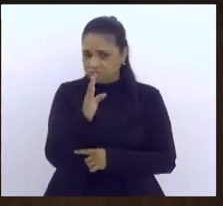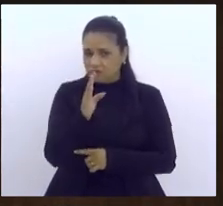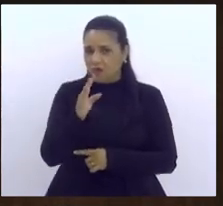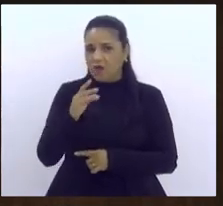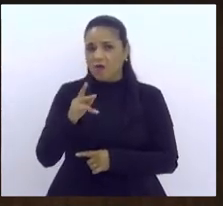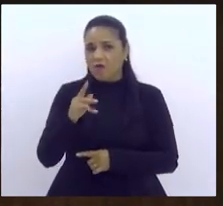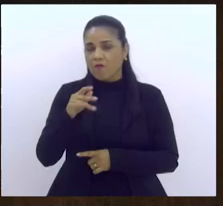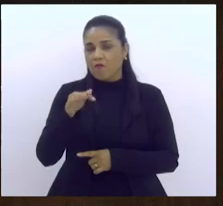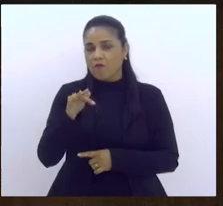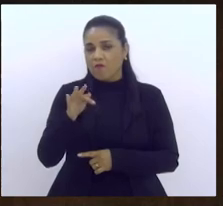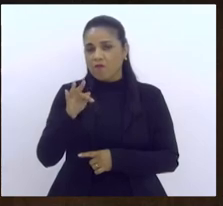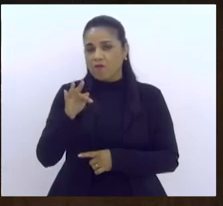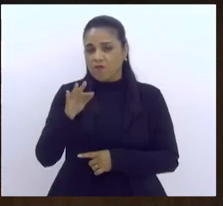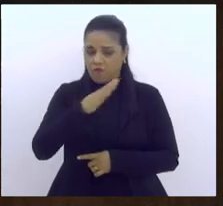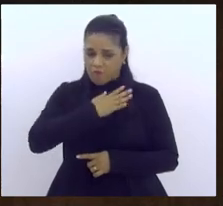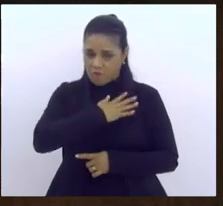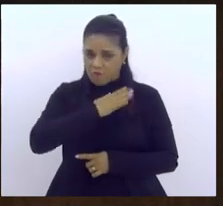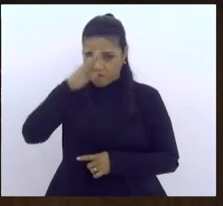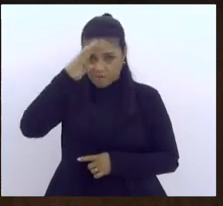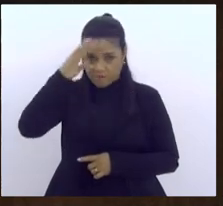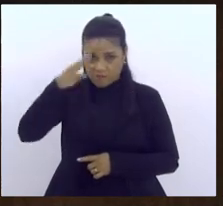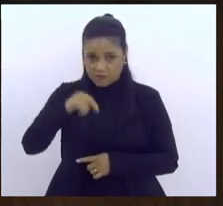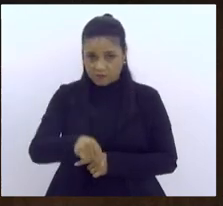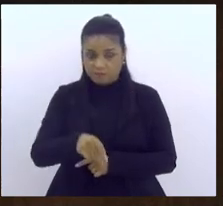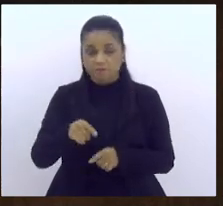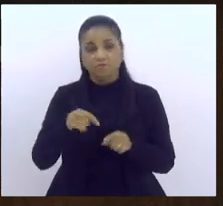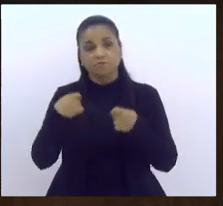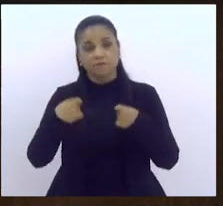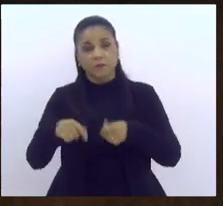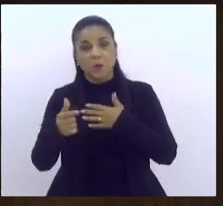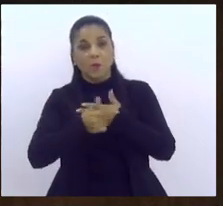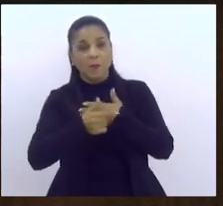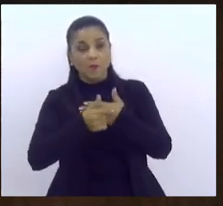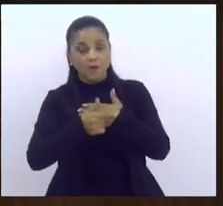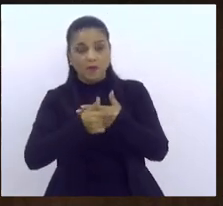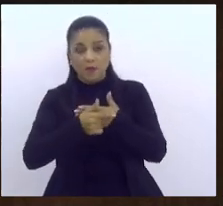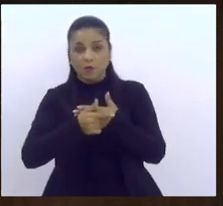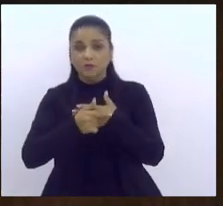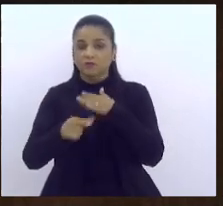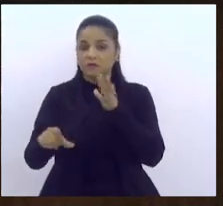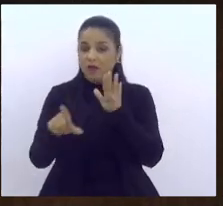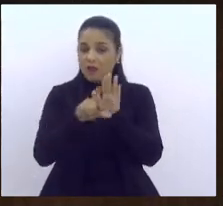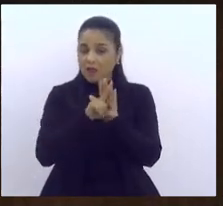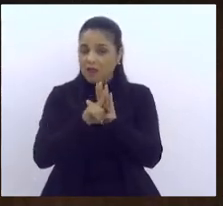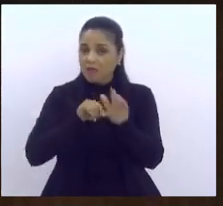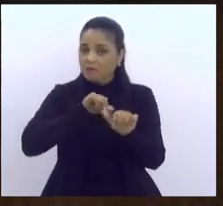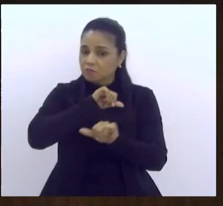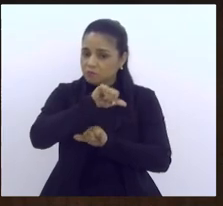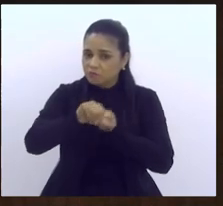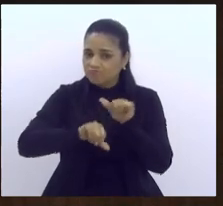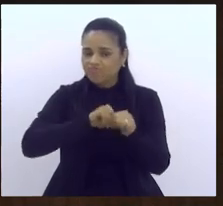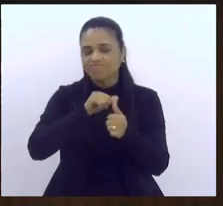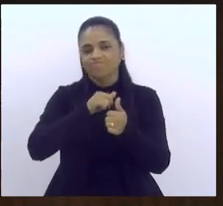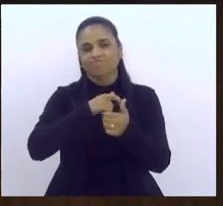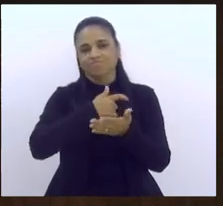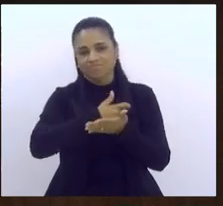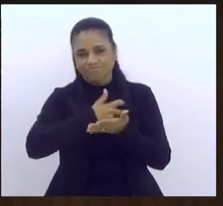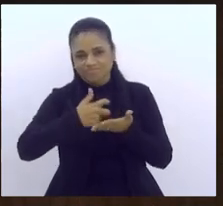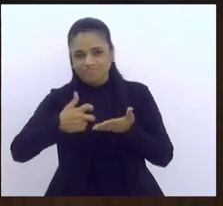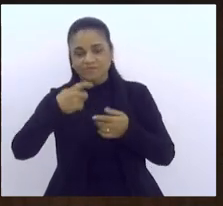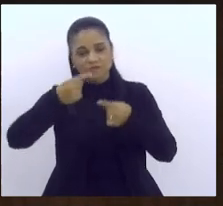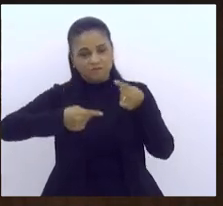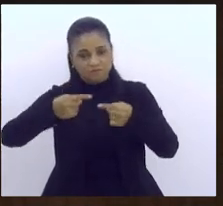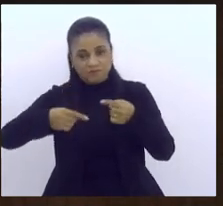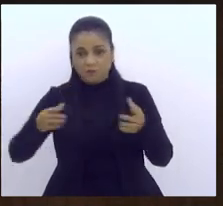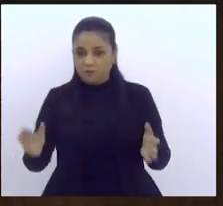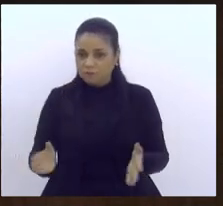e discutido. Existe um papel da reforma da legislação federal penal que precisa ser discutido e